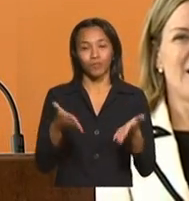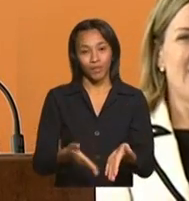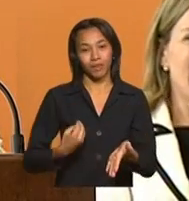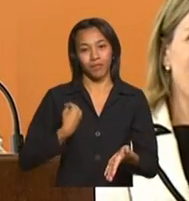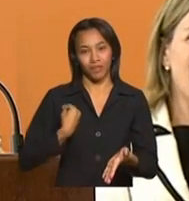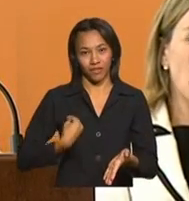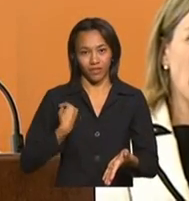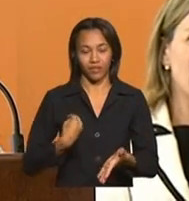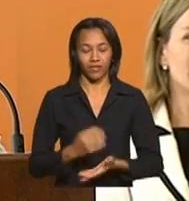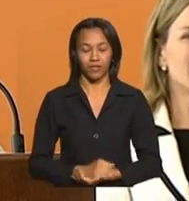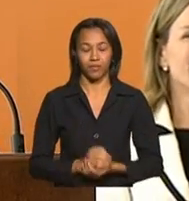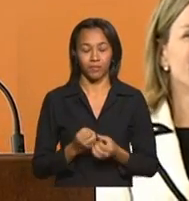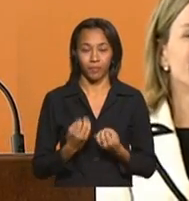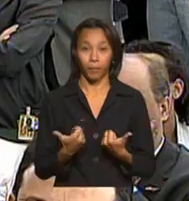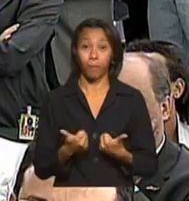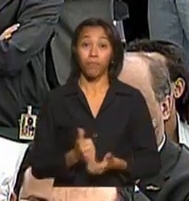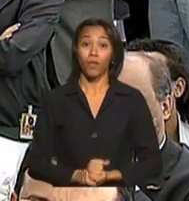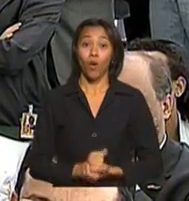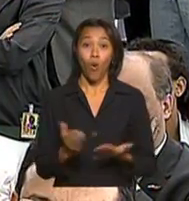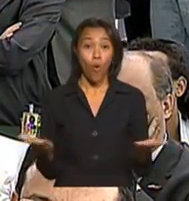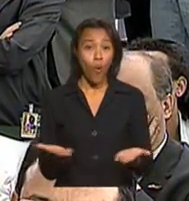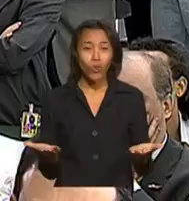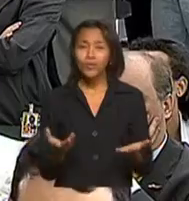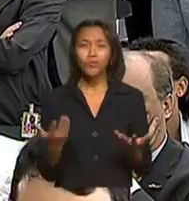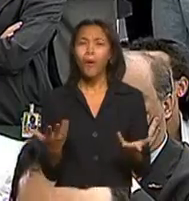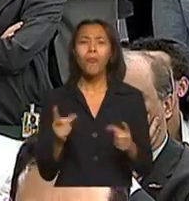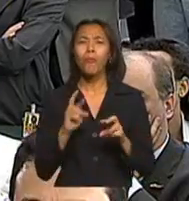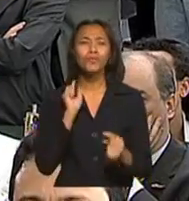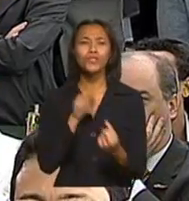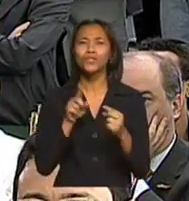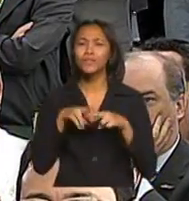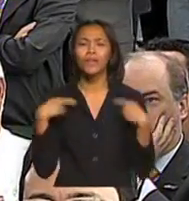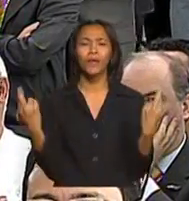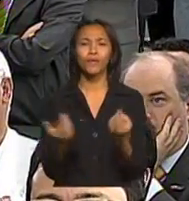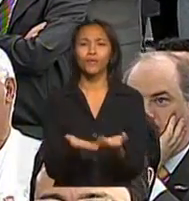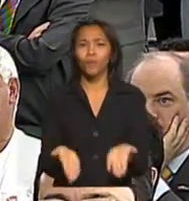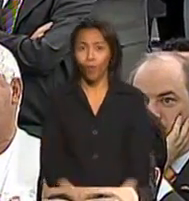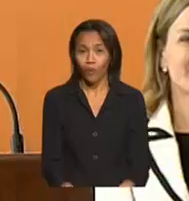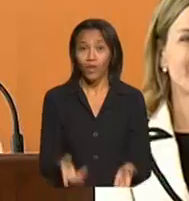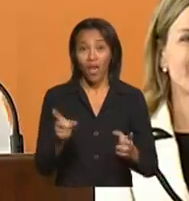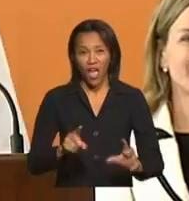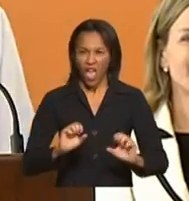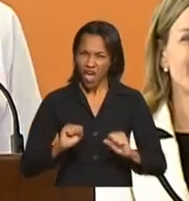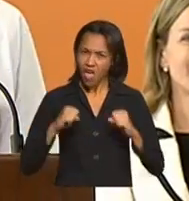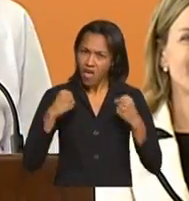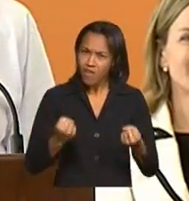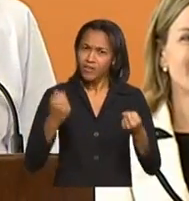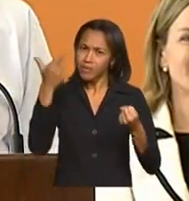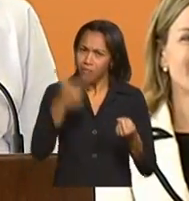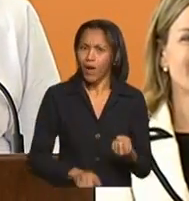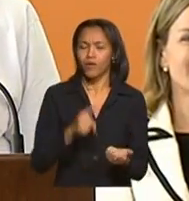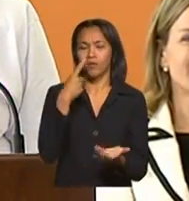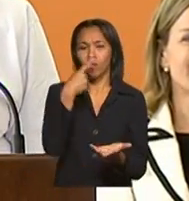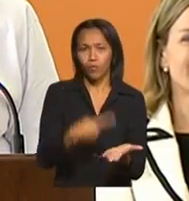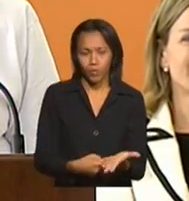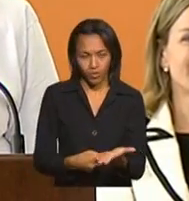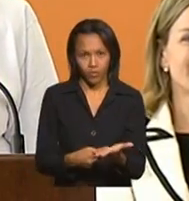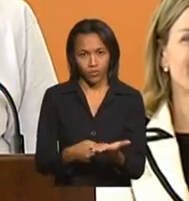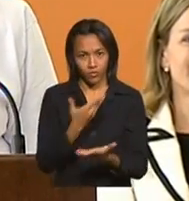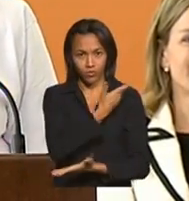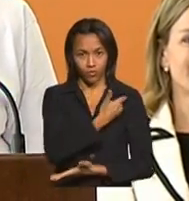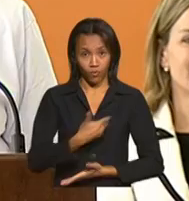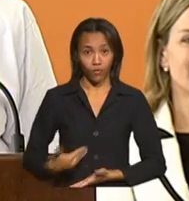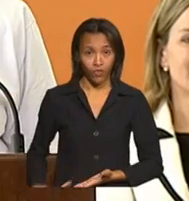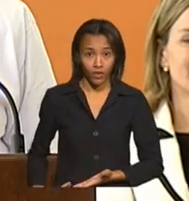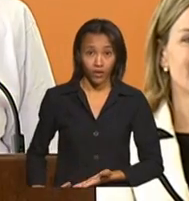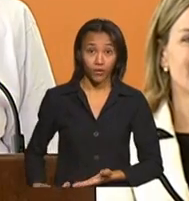presentes. Bom, o propósito dessa cerimônia é reforçar o compromisso do